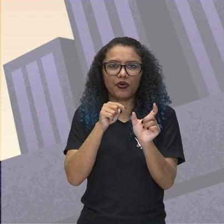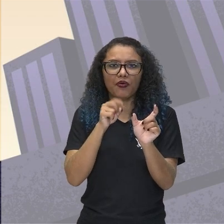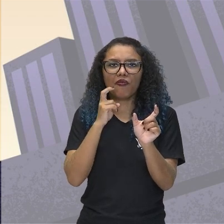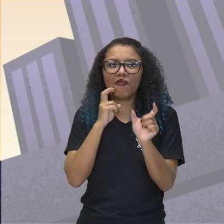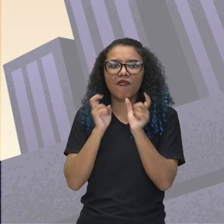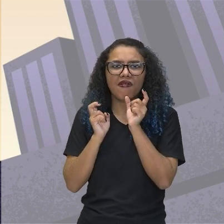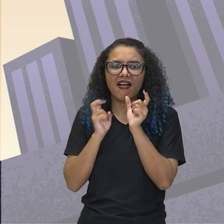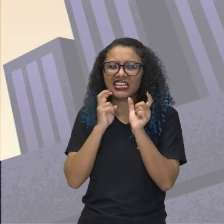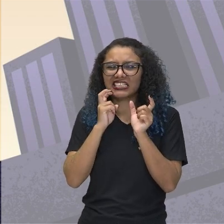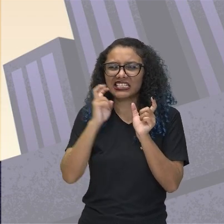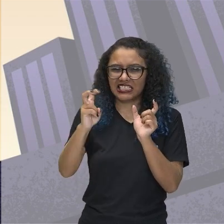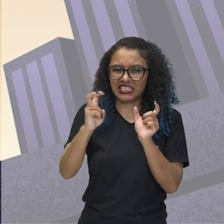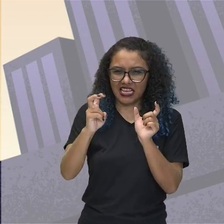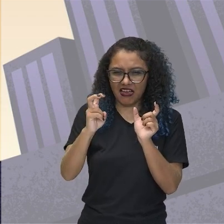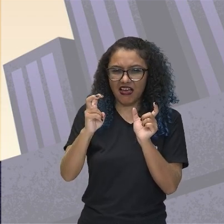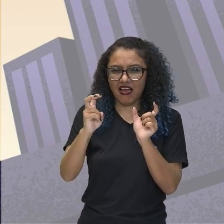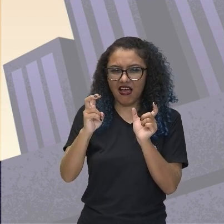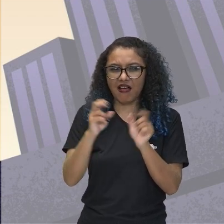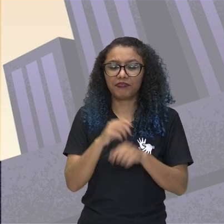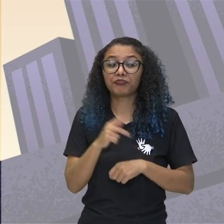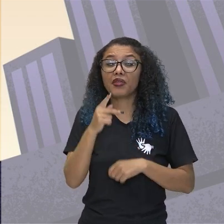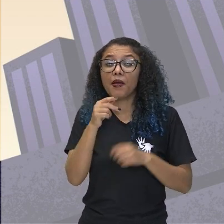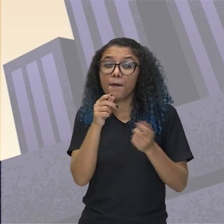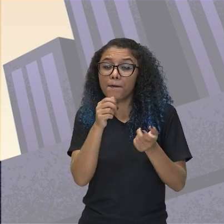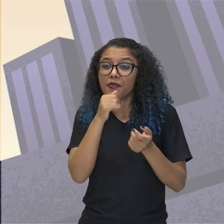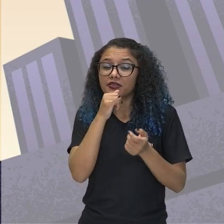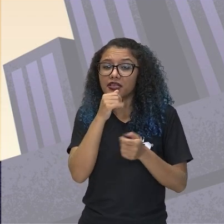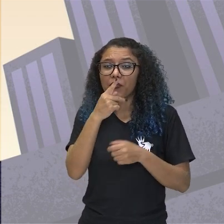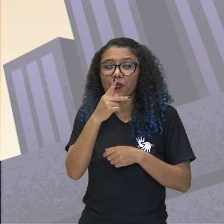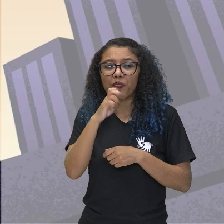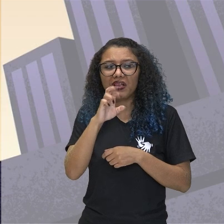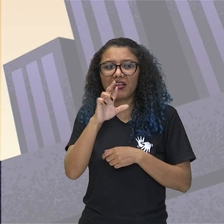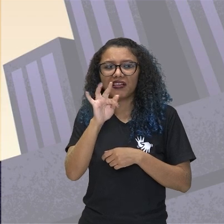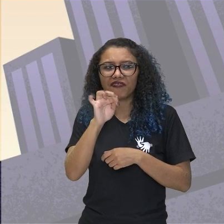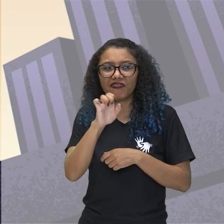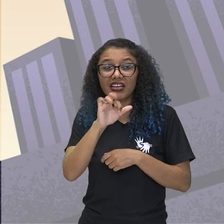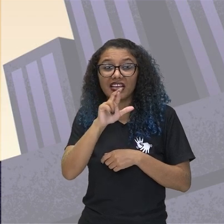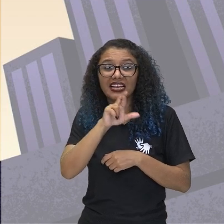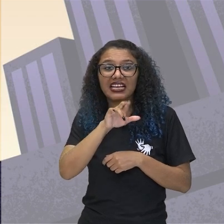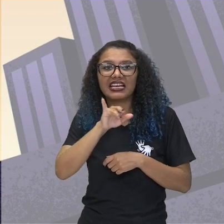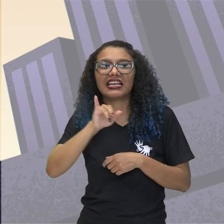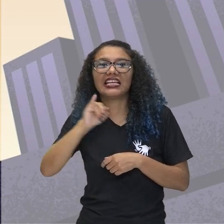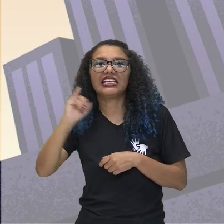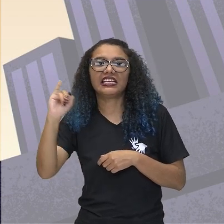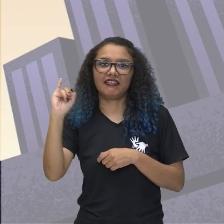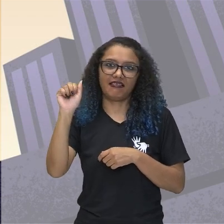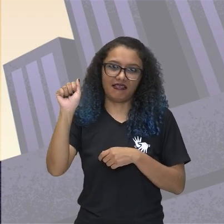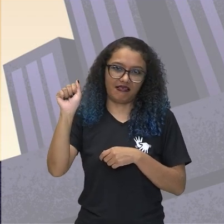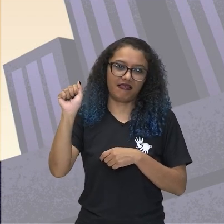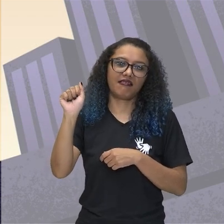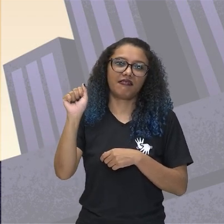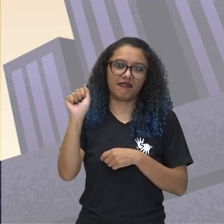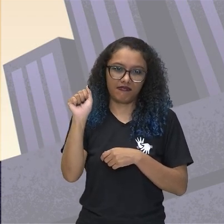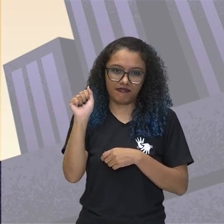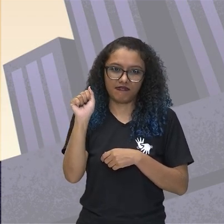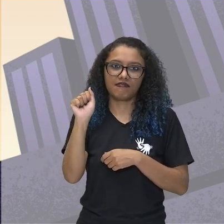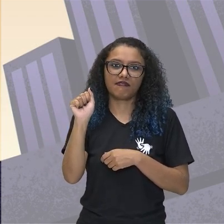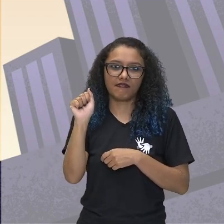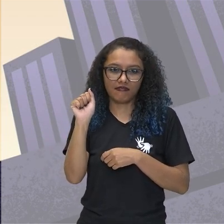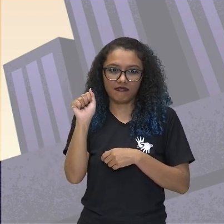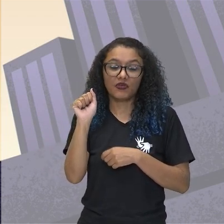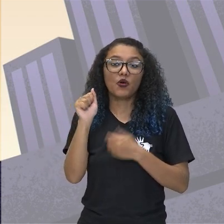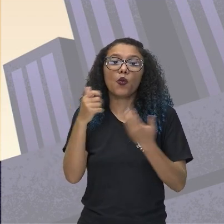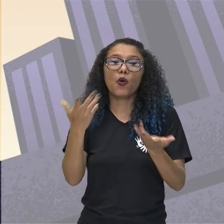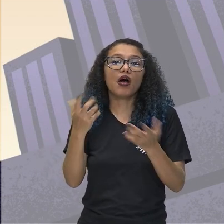criança, eu falaria periferia, periferia, né? Então, uri é a minha sílaba